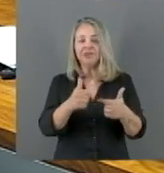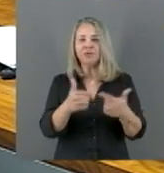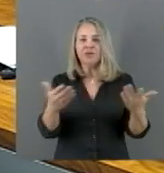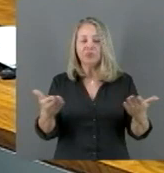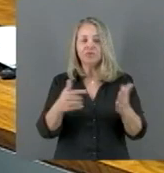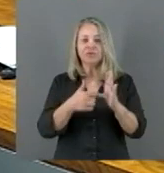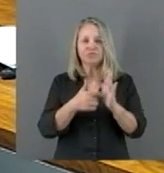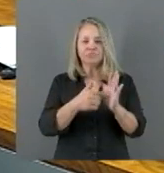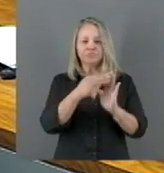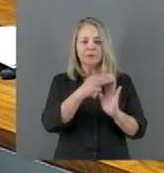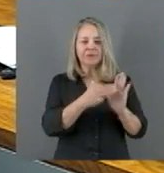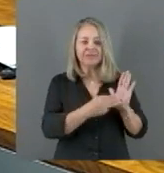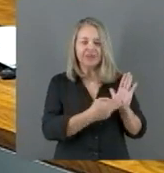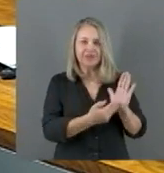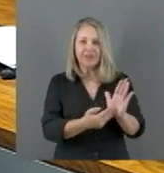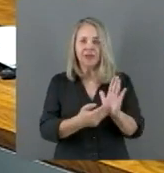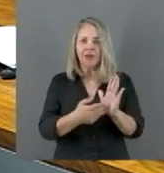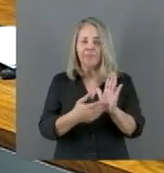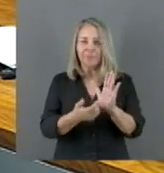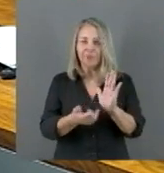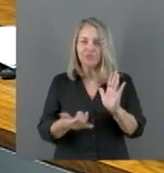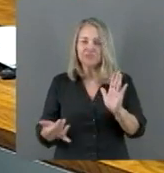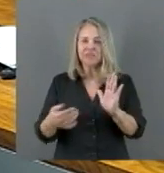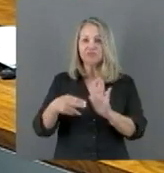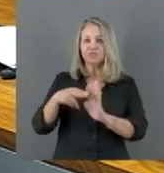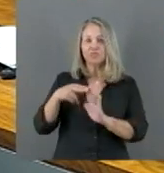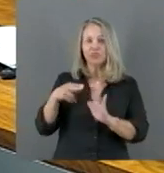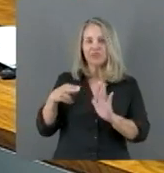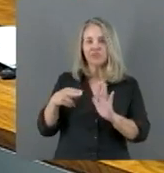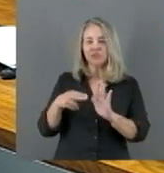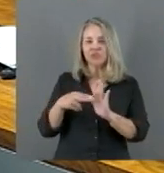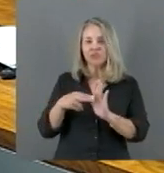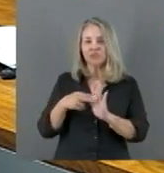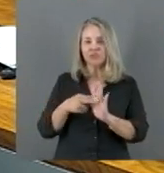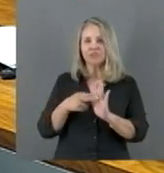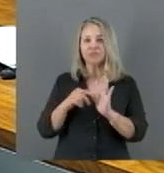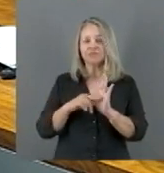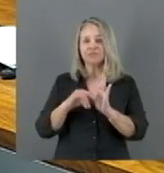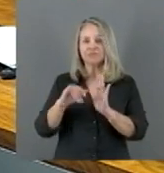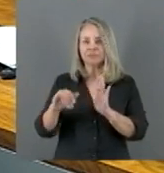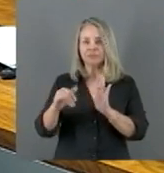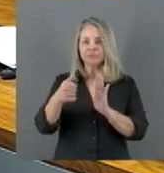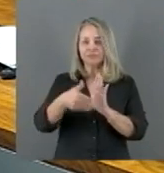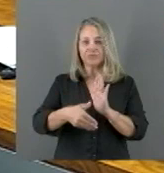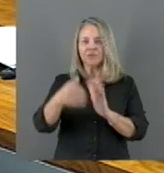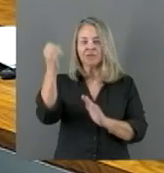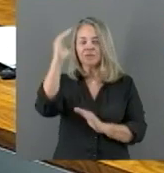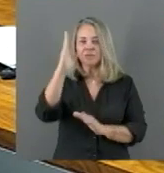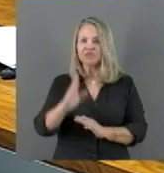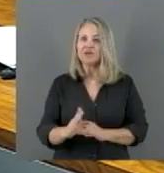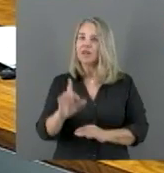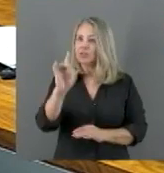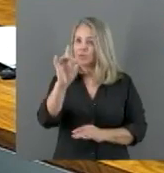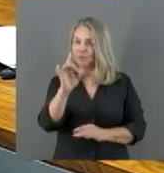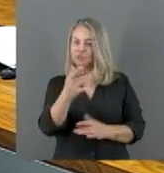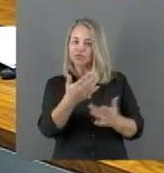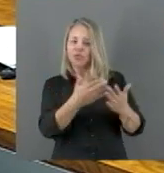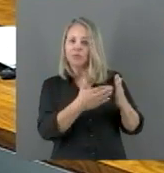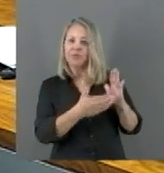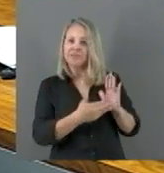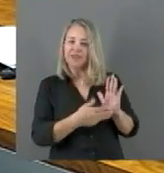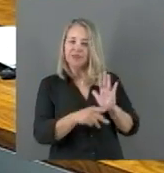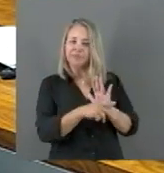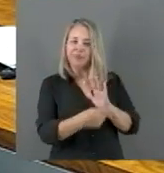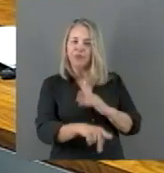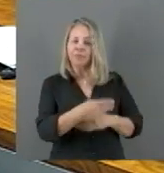matéria encontra-se no âmbito normativo do mencionado ente federado. não se trata ainda de matéria reservada ao presidente